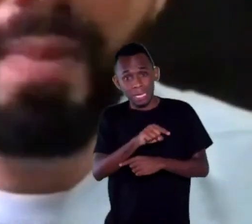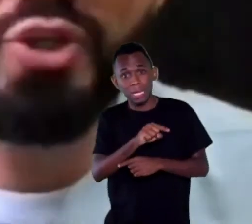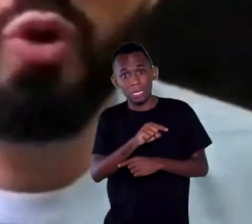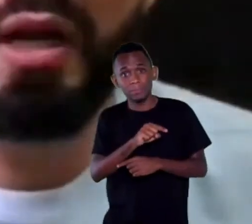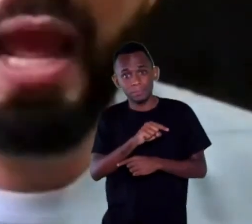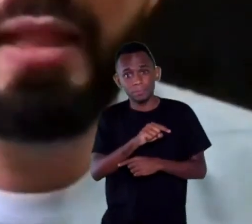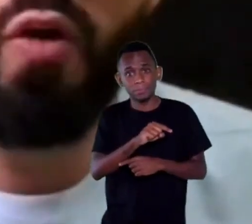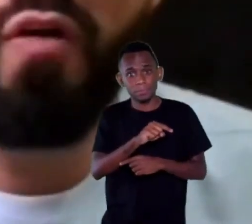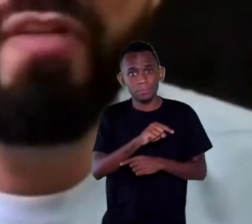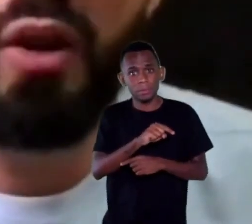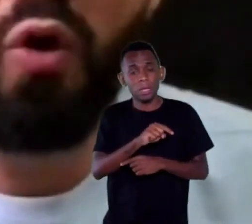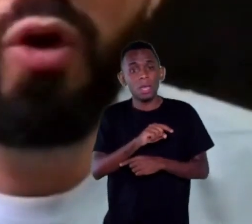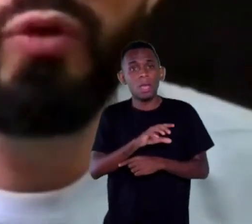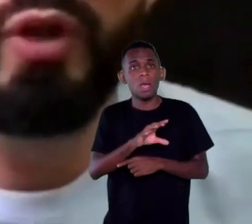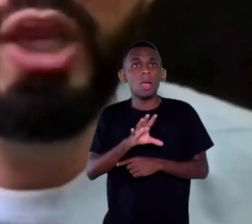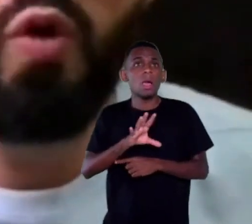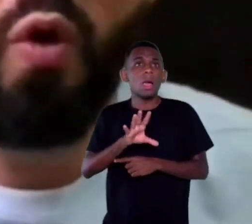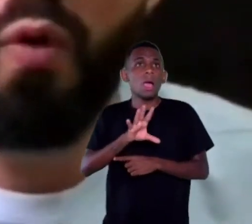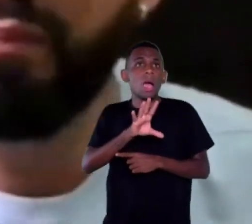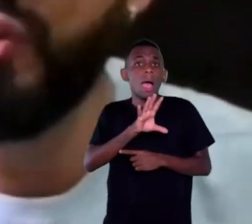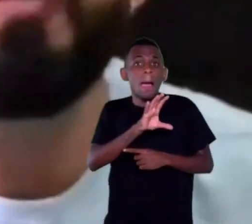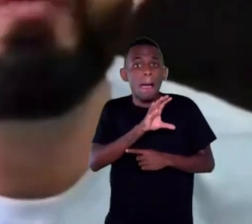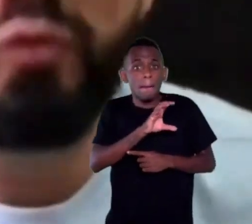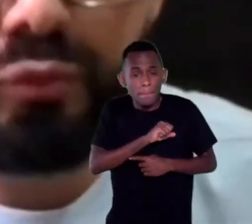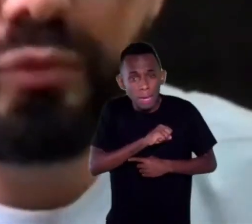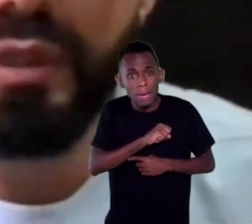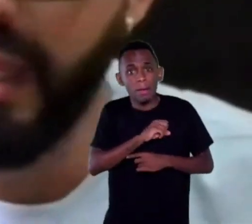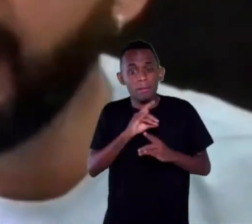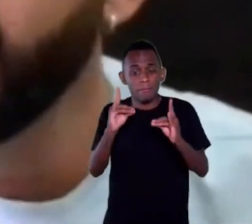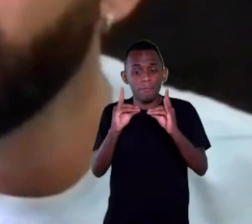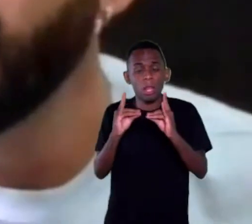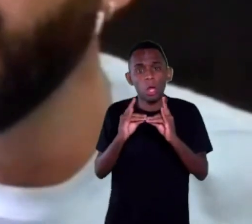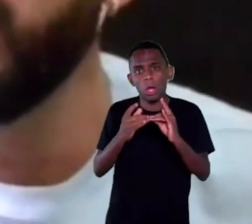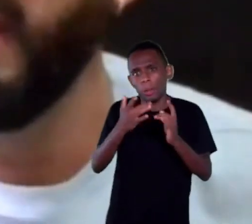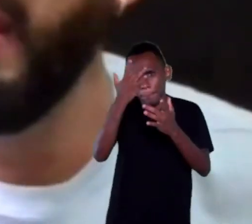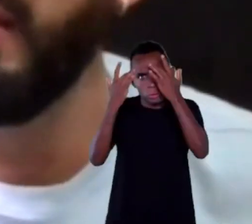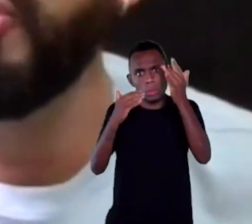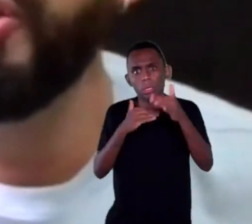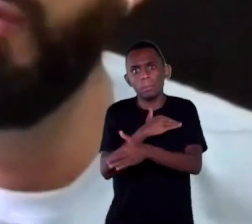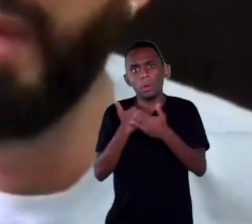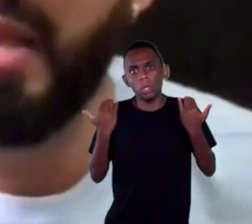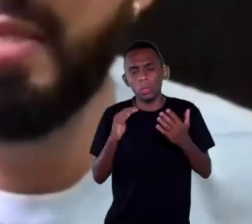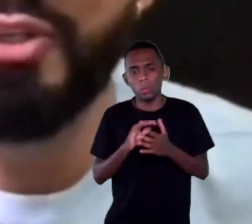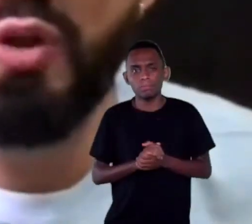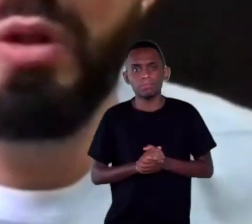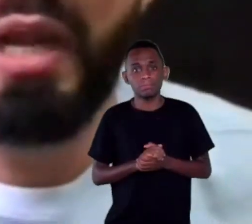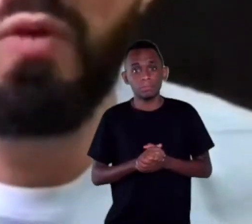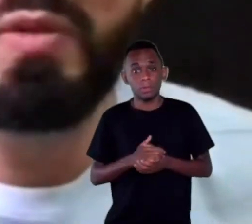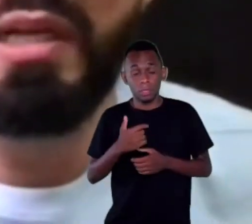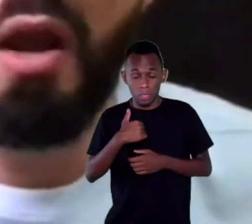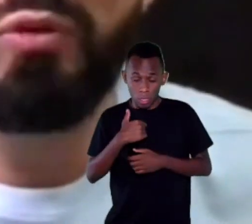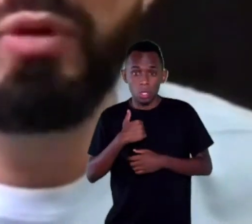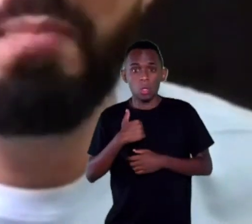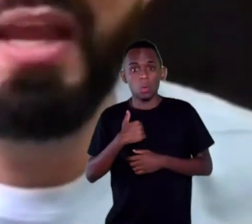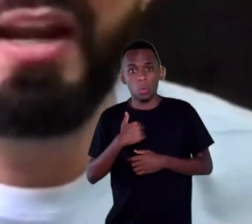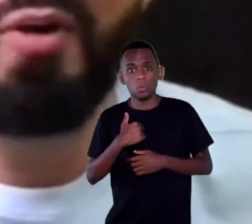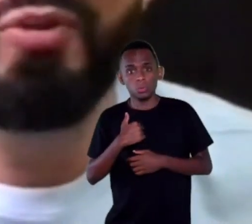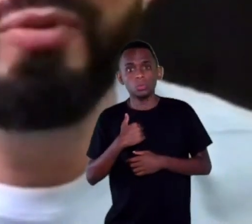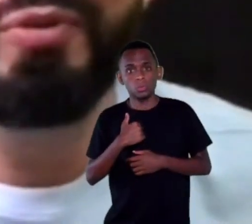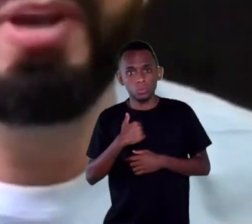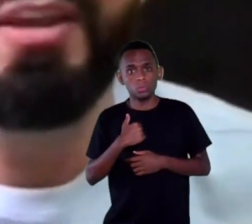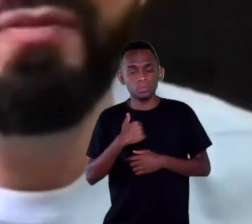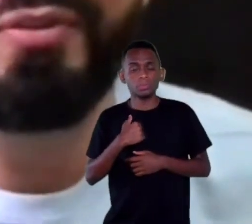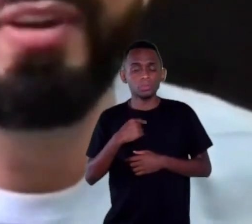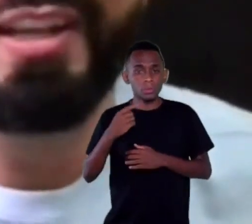era apaixonada com velório e com defunto, né? Eu até tive o prazer de encontrar com o Ziraldo na